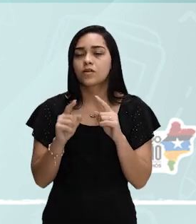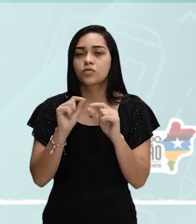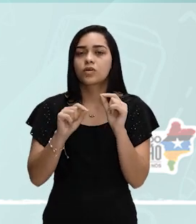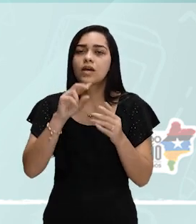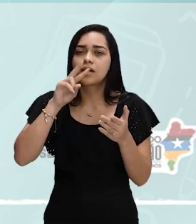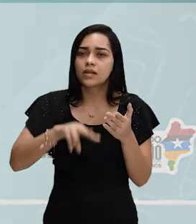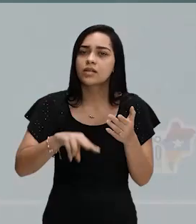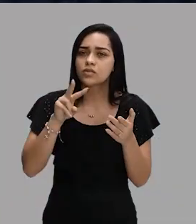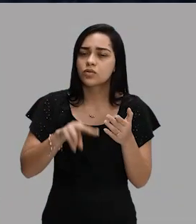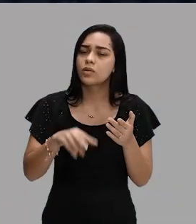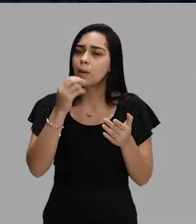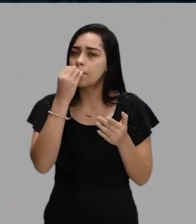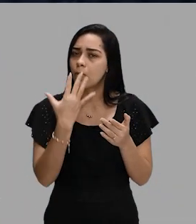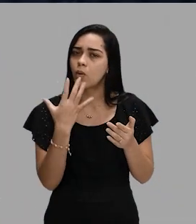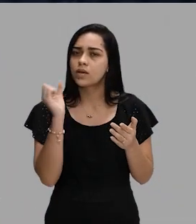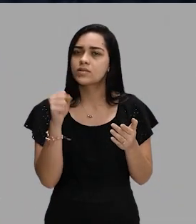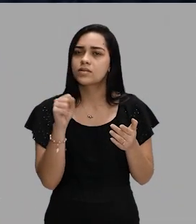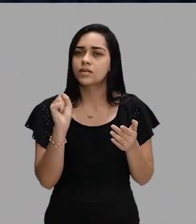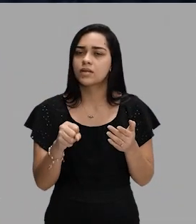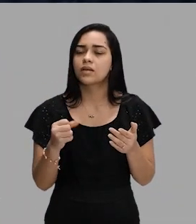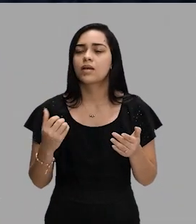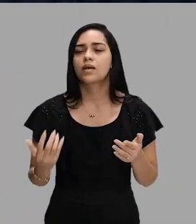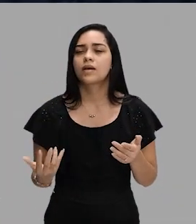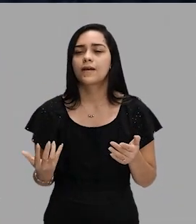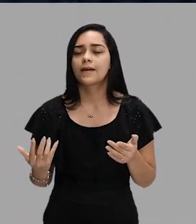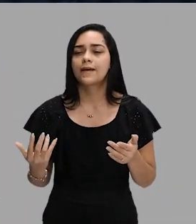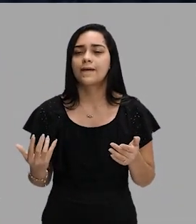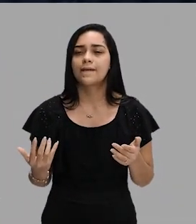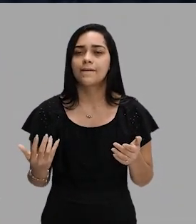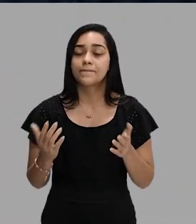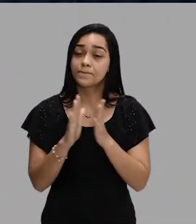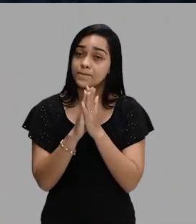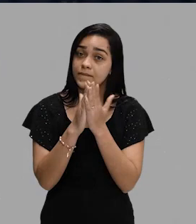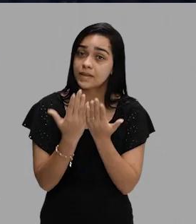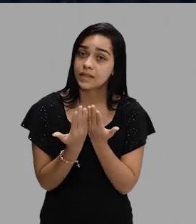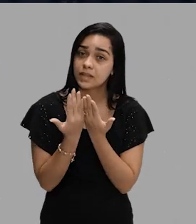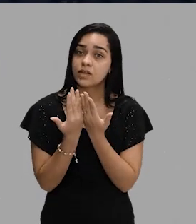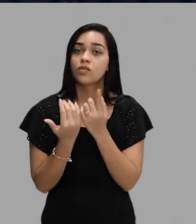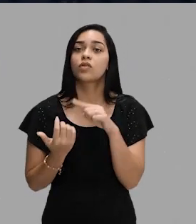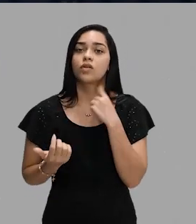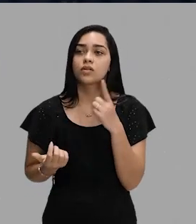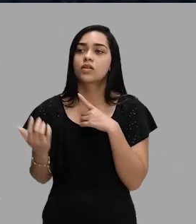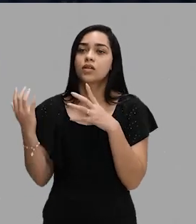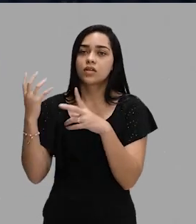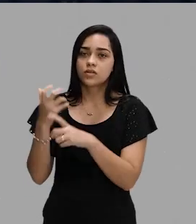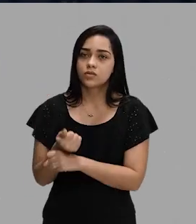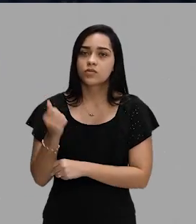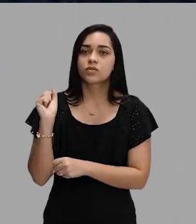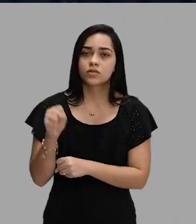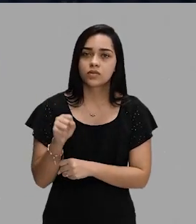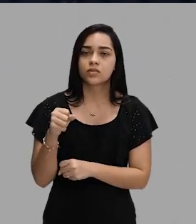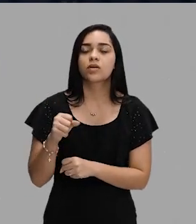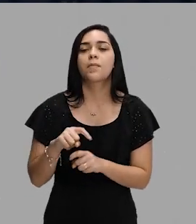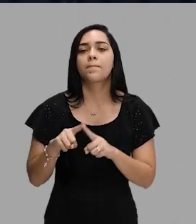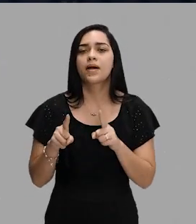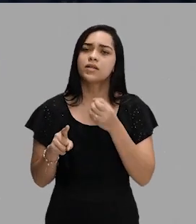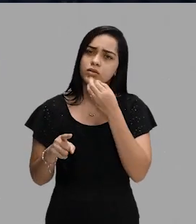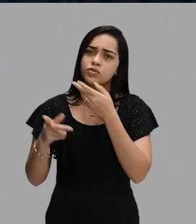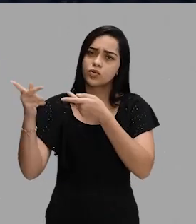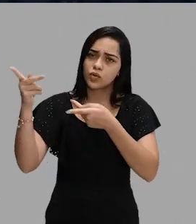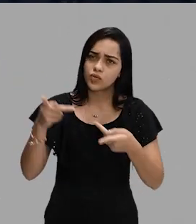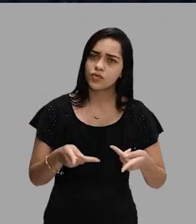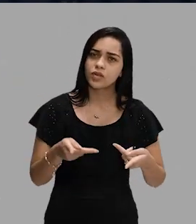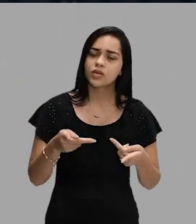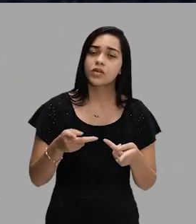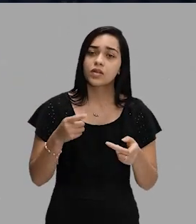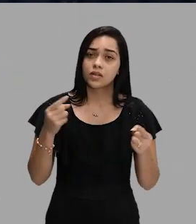do que a leitura mesmo, a leitura do clássico em si. A gente já tem resumo dessas obras, como eu já falei, mas eu te convido